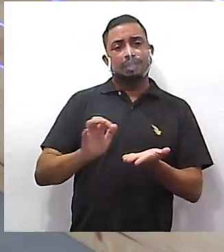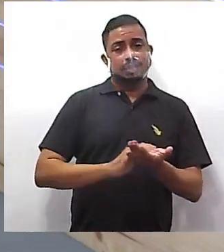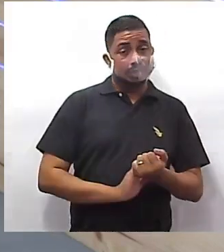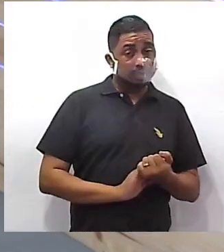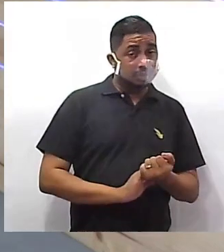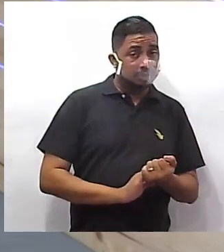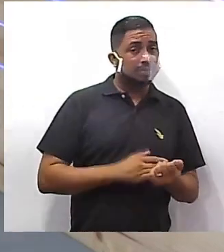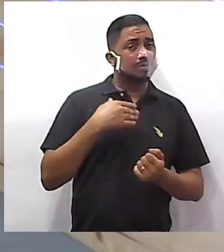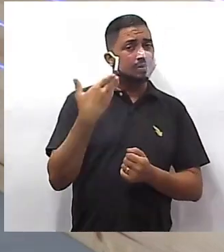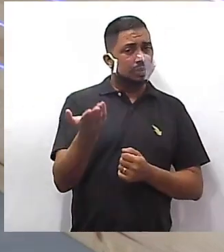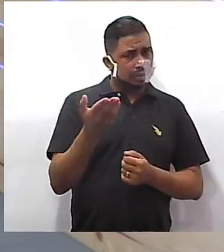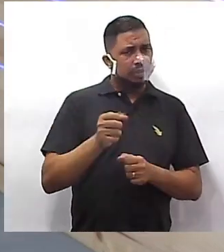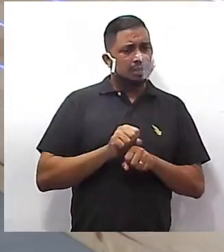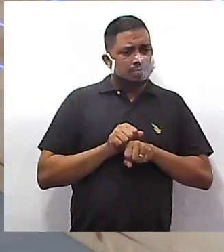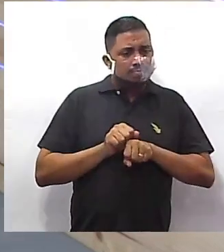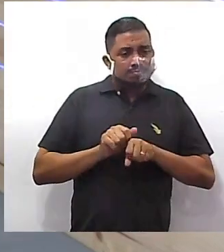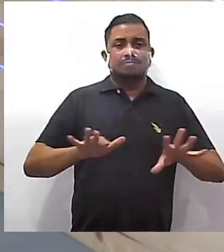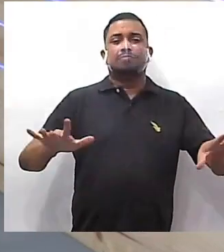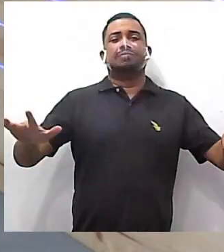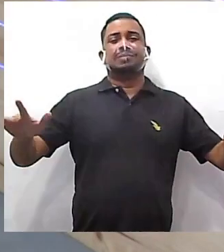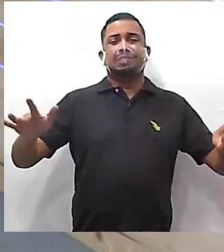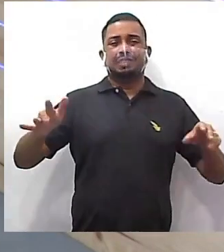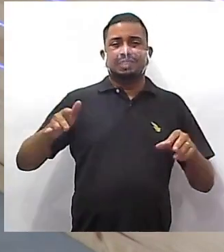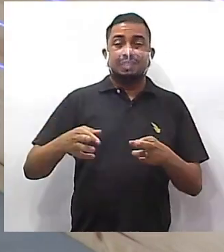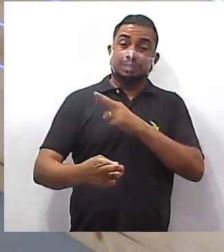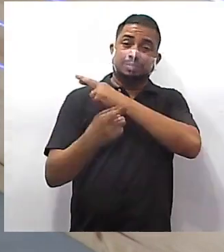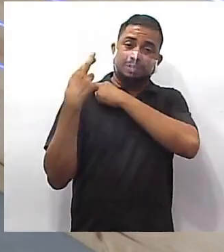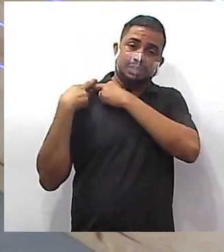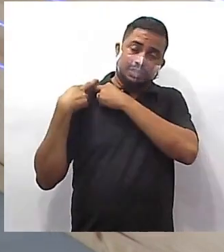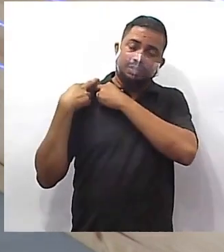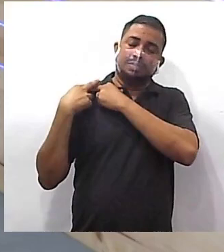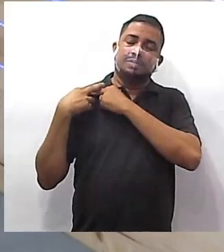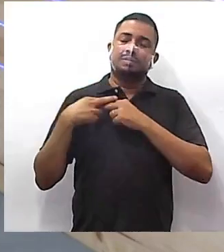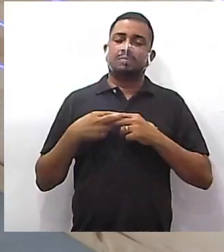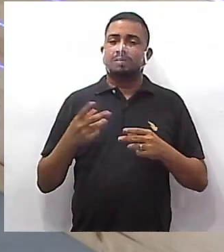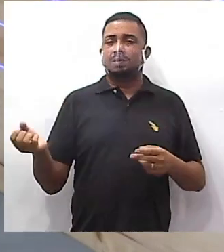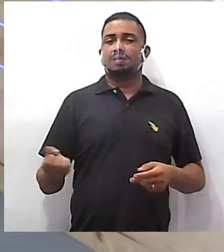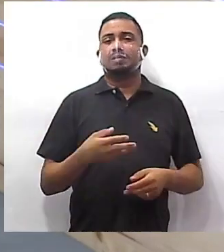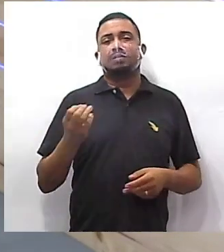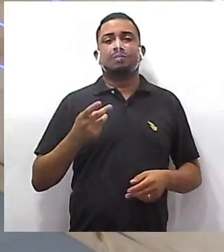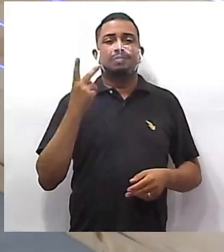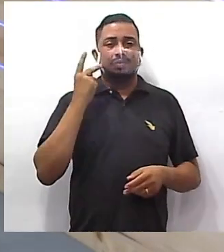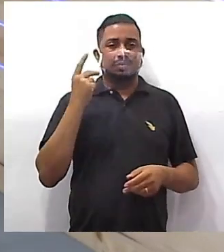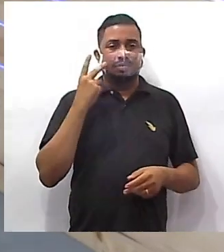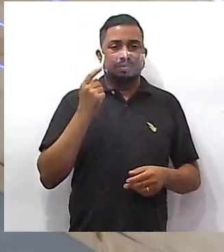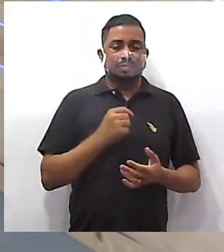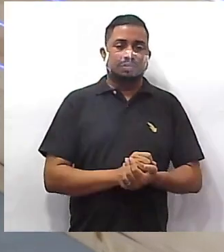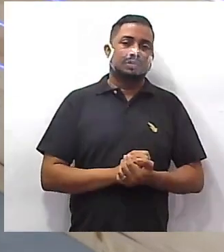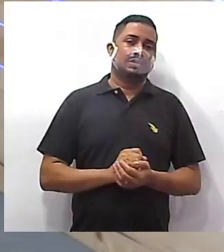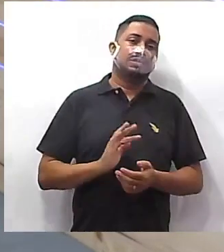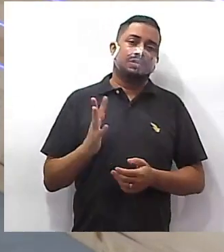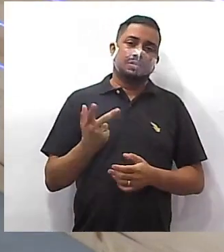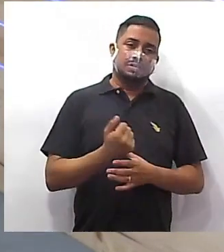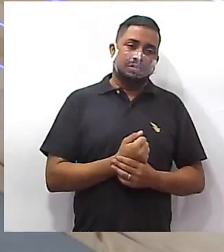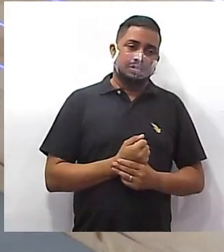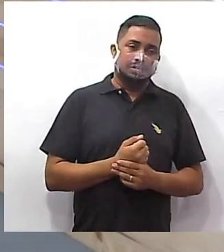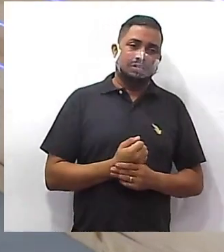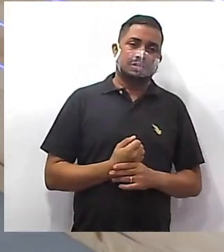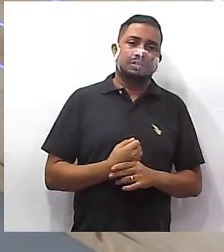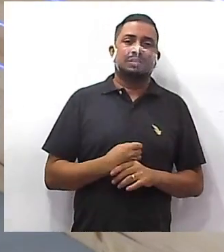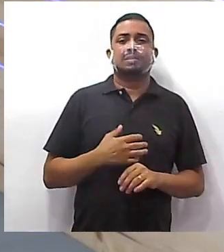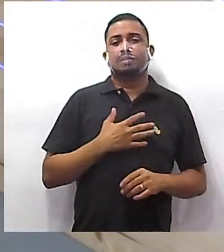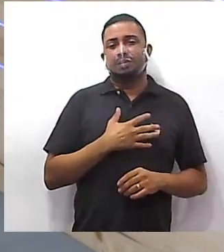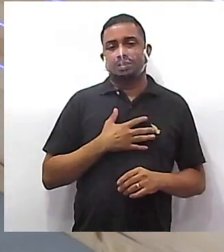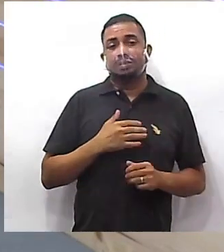são os multiplicadores. Vocês serão os responsáveis por esse novo normal. Todos nós